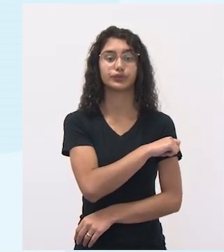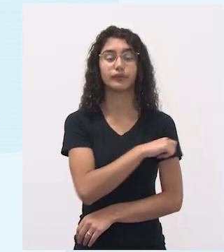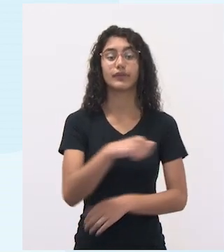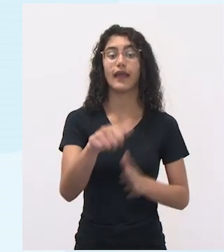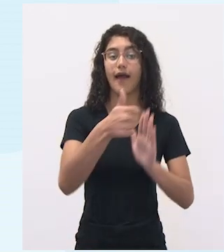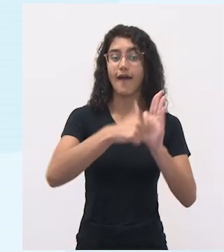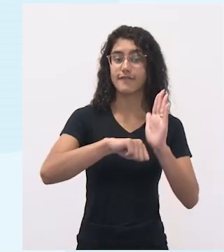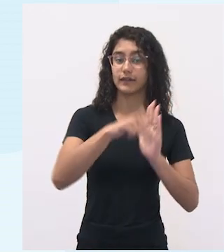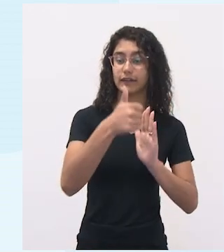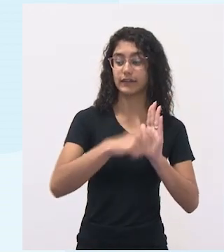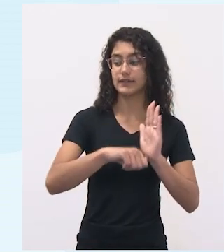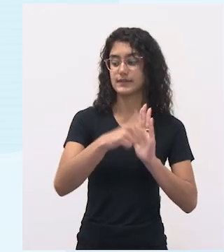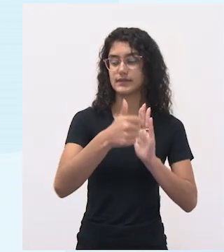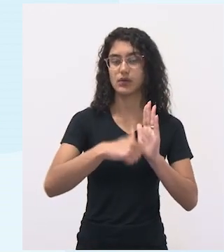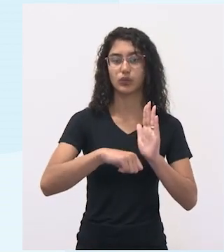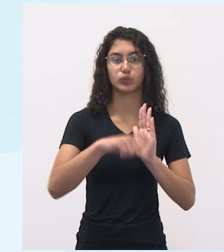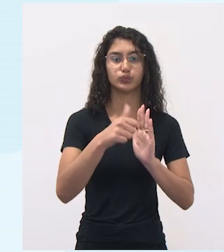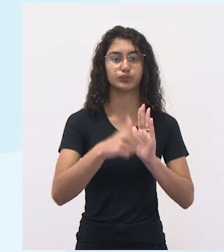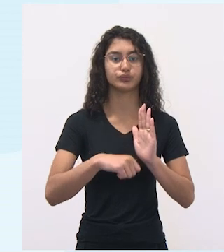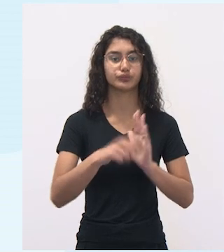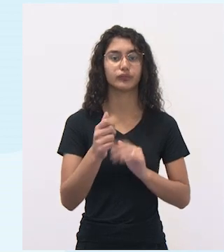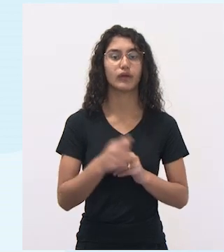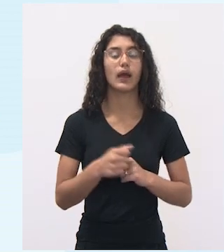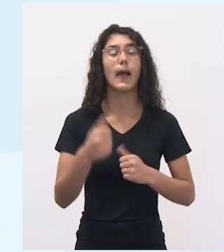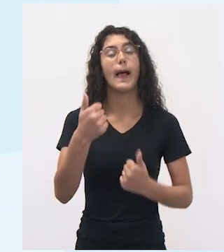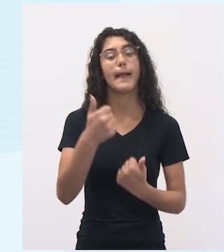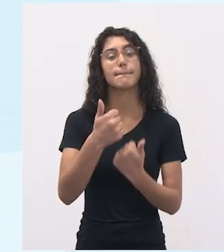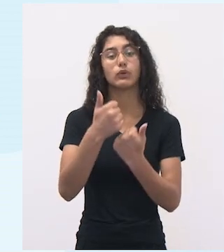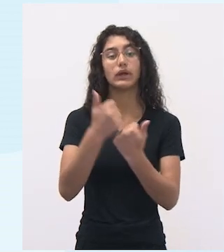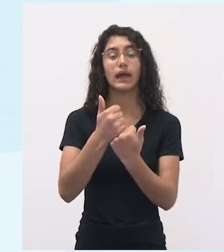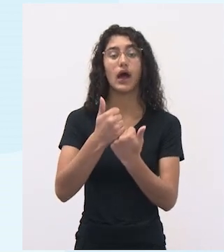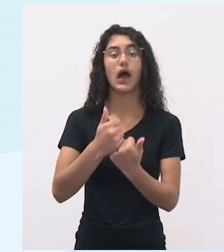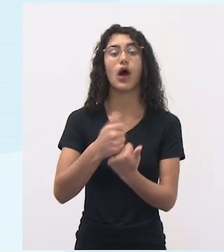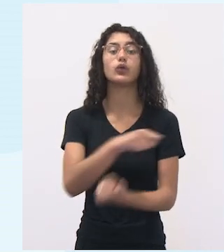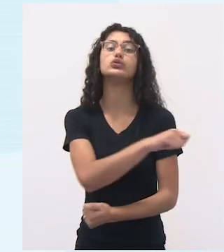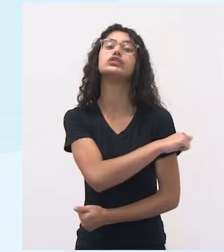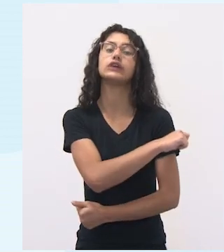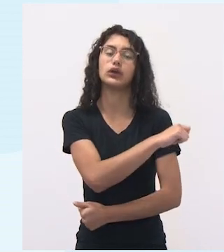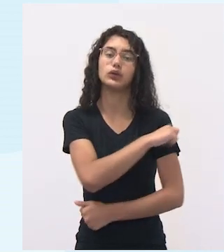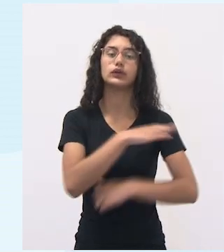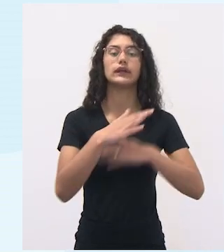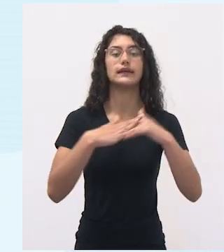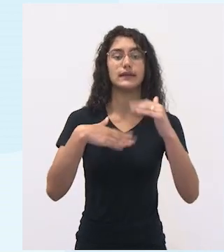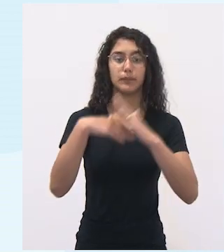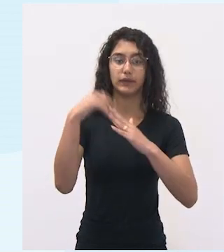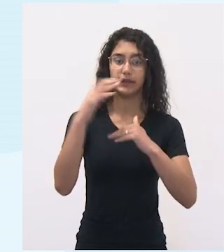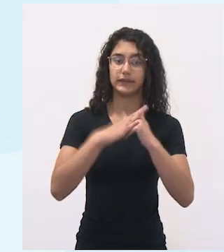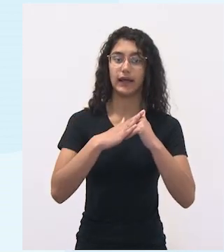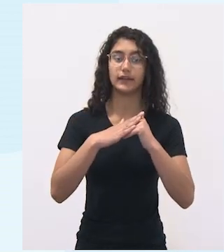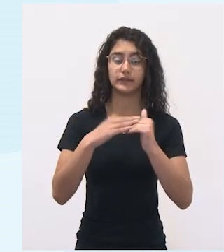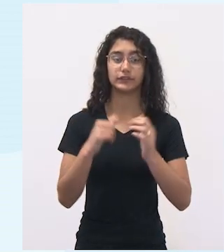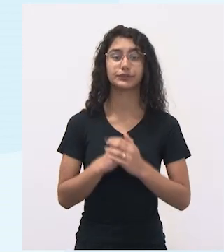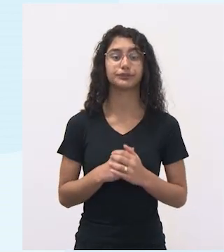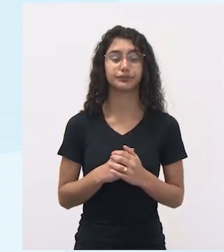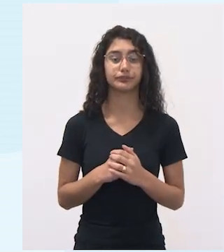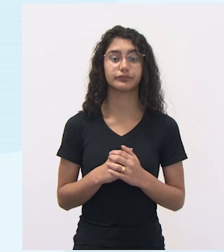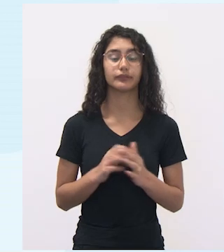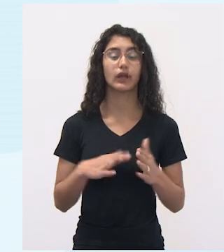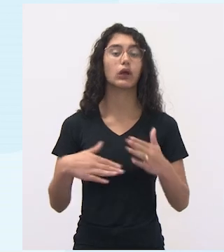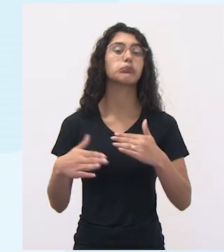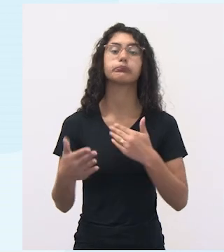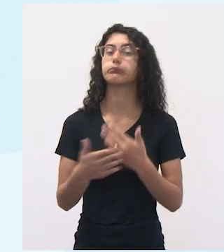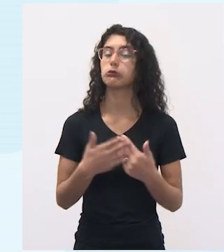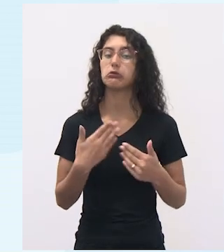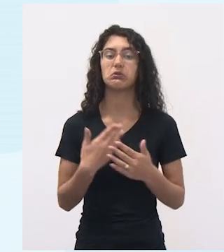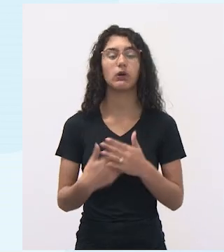a importância de apoiar os estudantes no seu desenvolvimento das habilidades essenciais para qualquer avaliação,